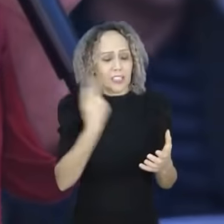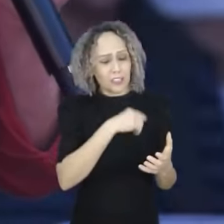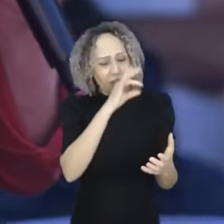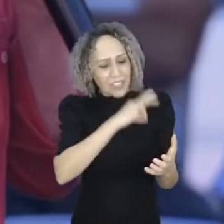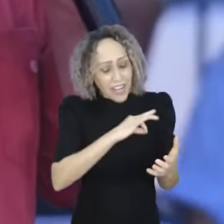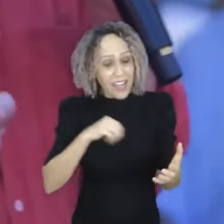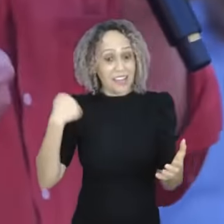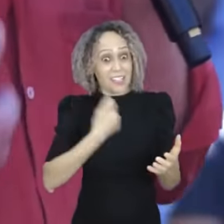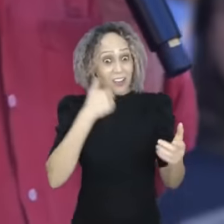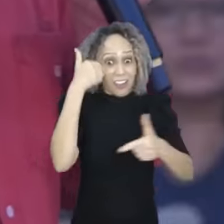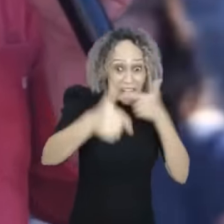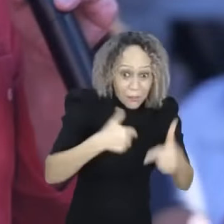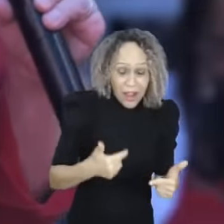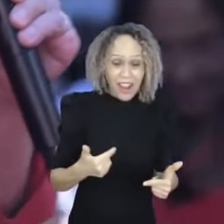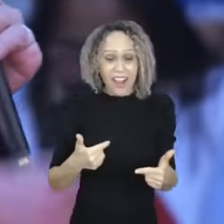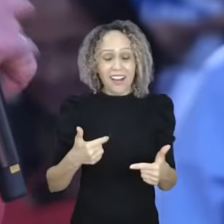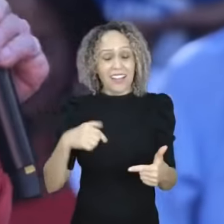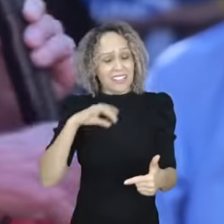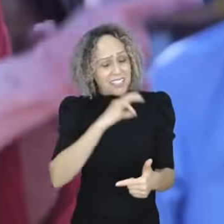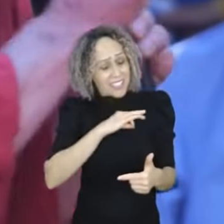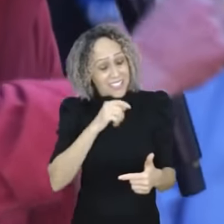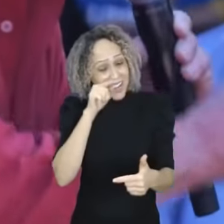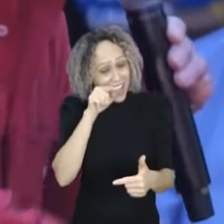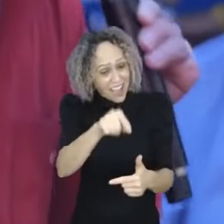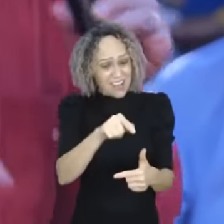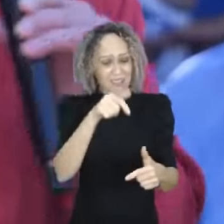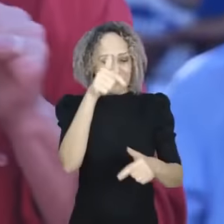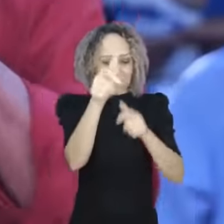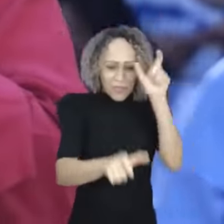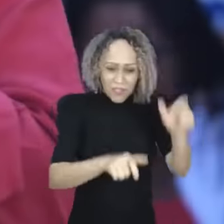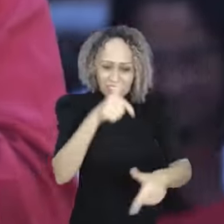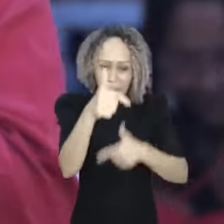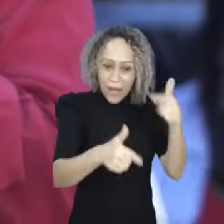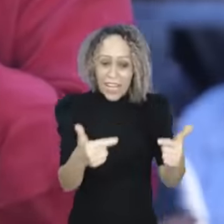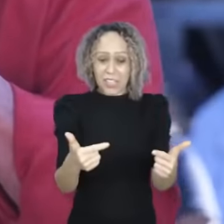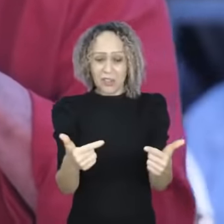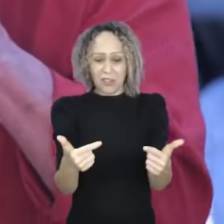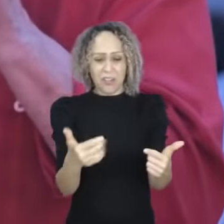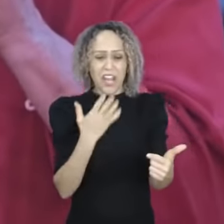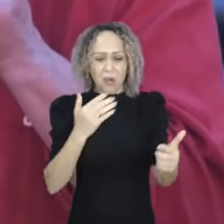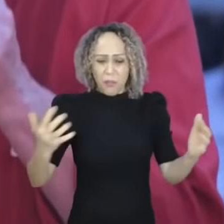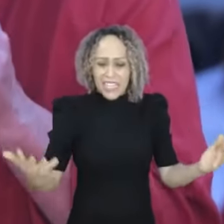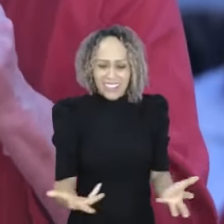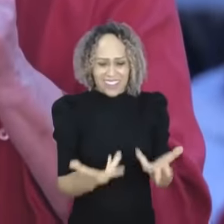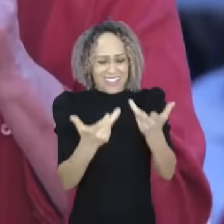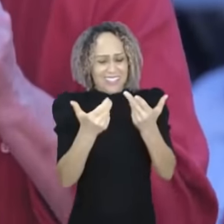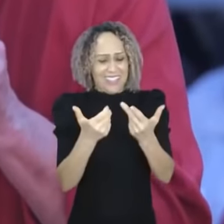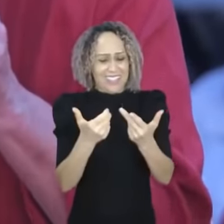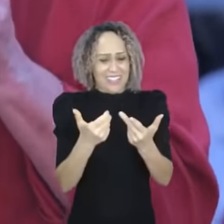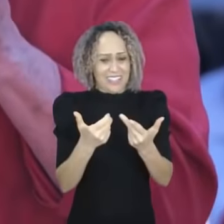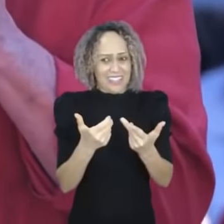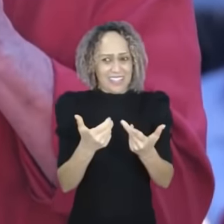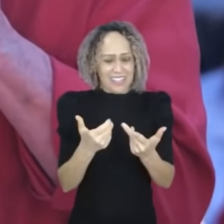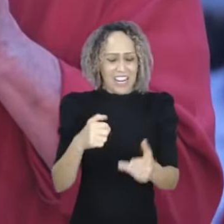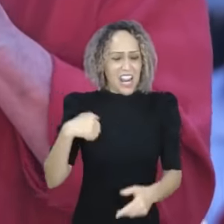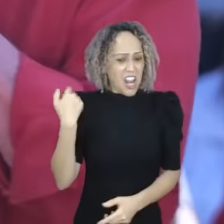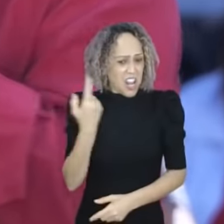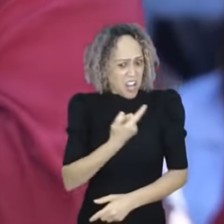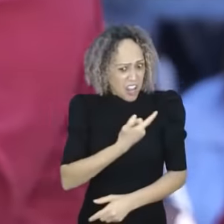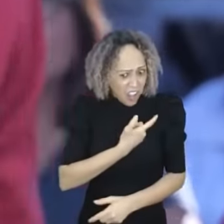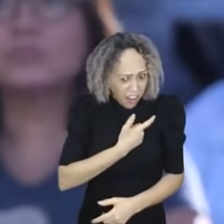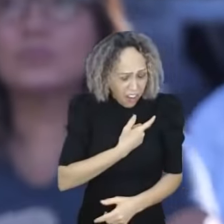da renda que o trabalhador vai ter e da qualidade da comida. Nós não gostamos de ir na xepa a meio-dia.